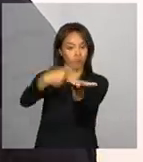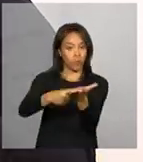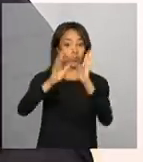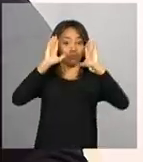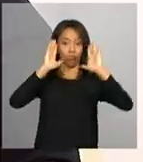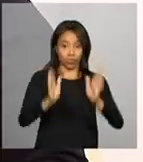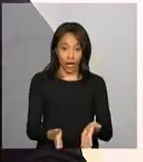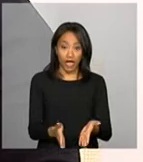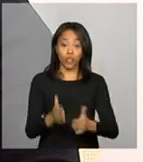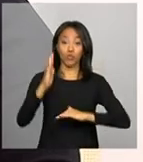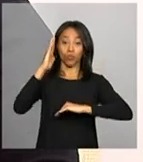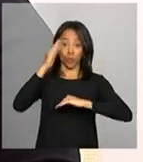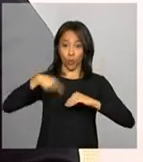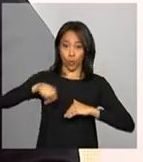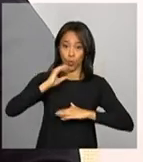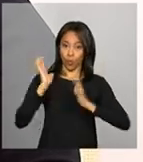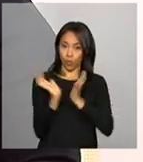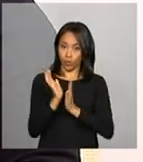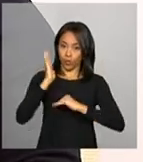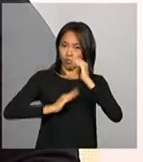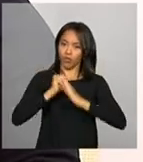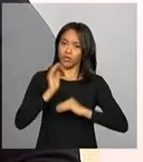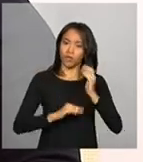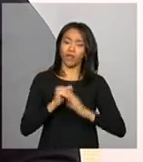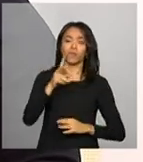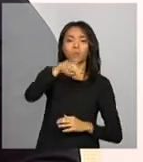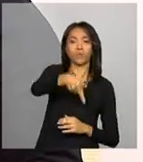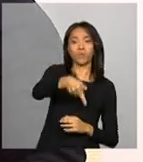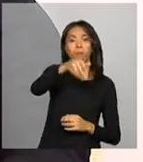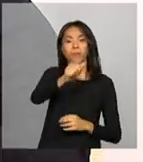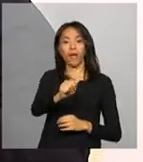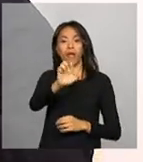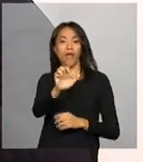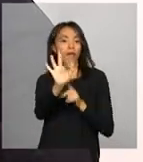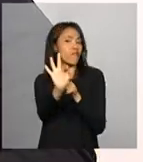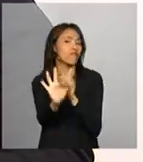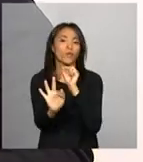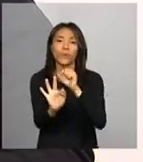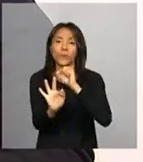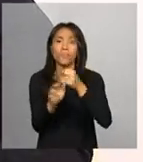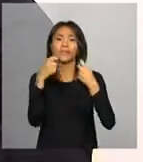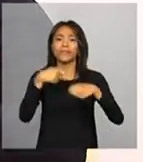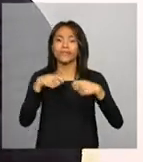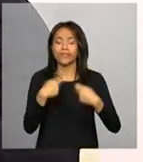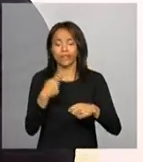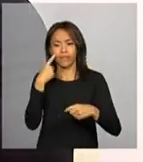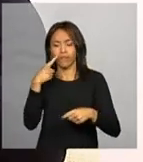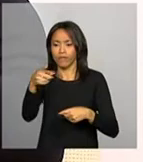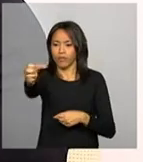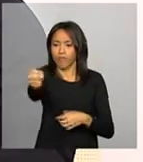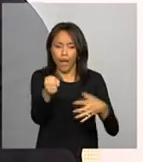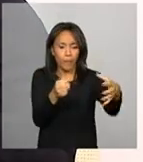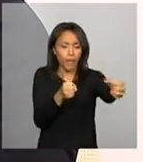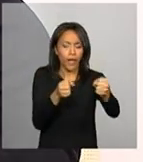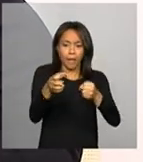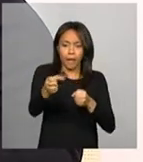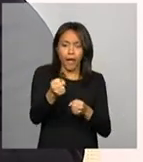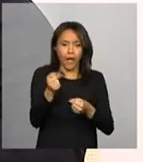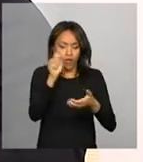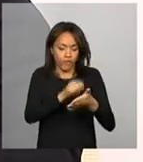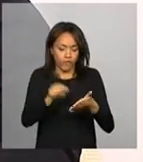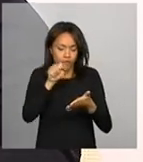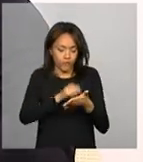os profissionais do parece também eles devem registrar que estão acompanhando